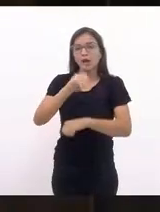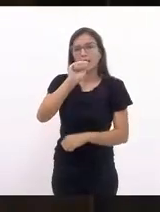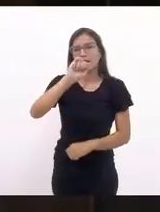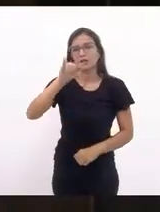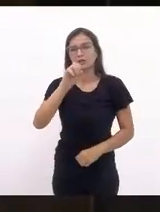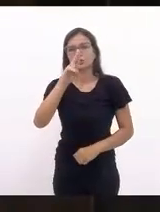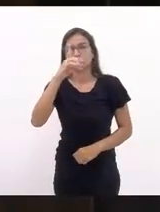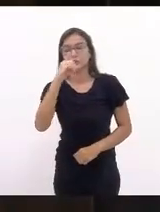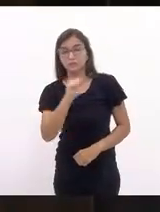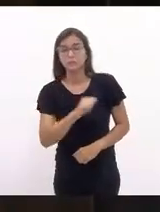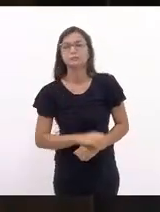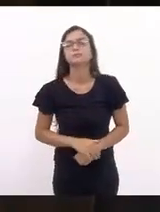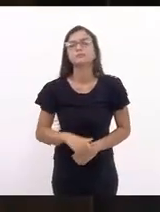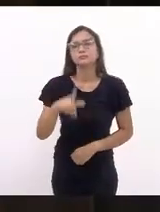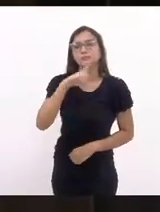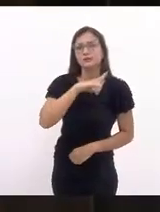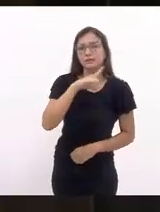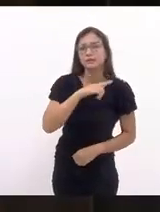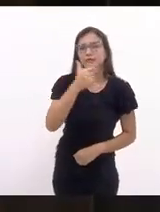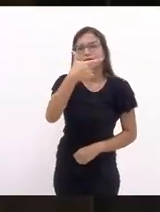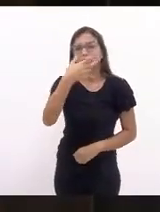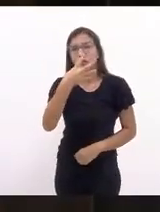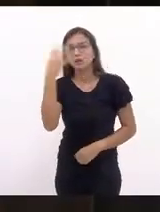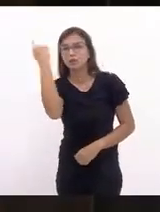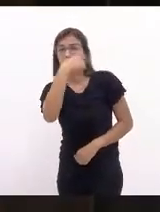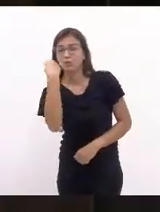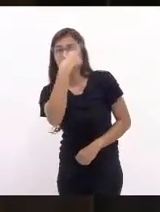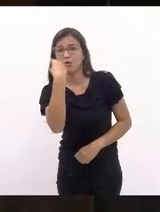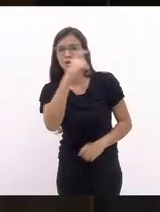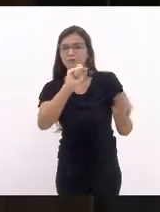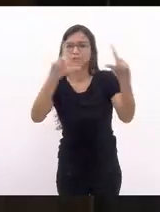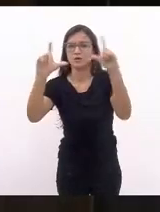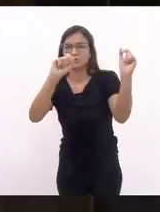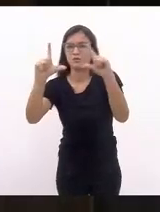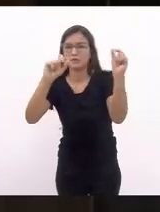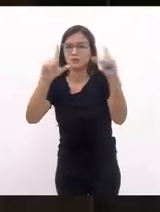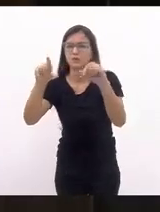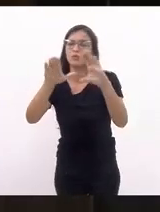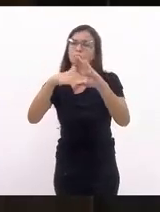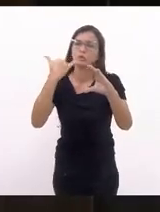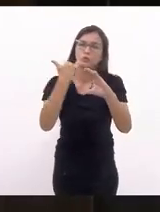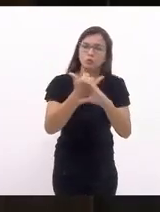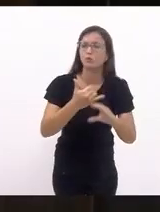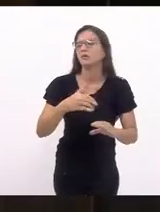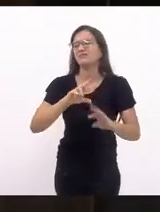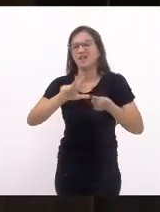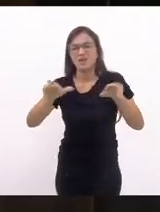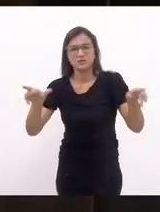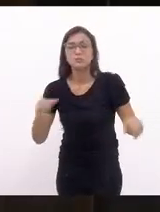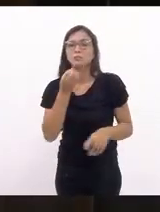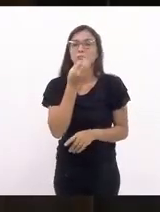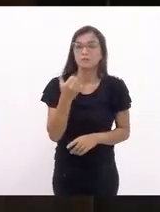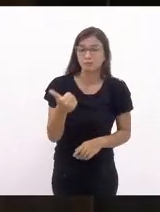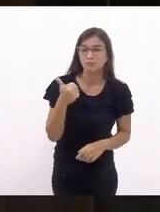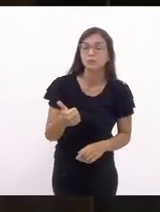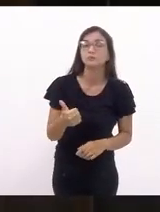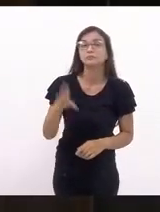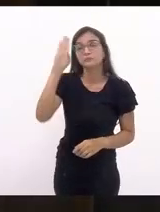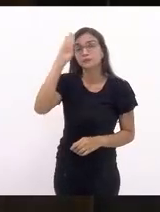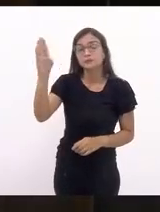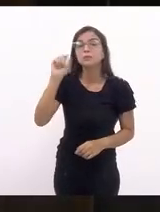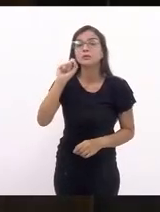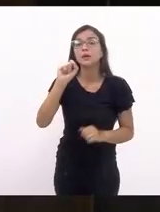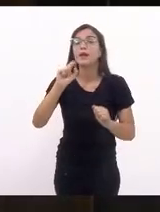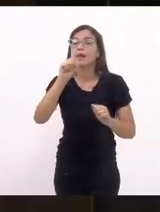pelo Canal 10.2 o hf12 Danette também YouTube na TV alerj prioriza a transmissão ao vivo das sessões